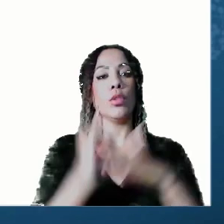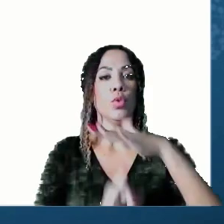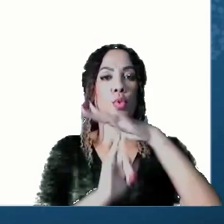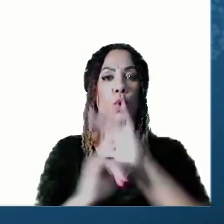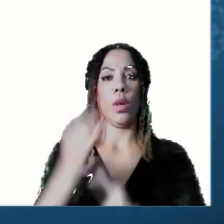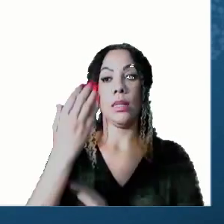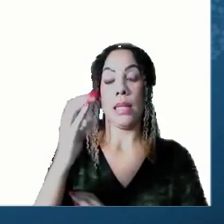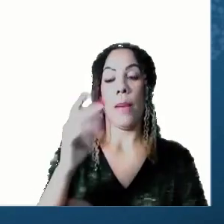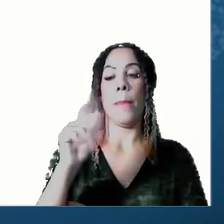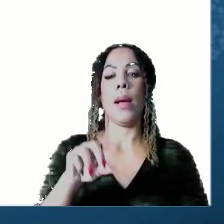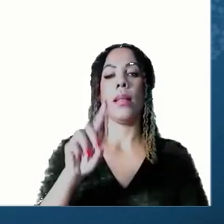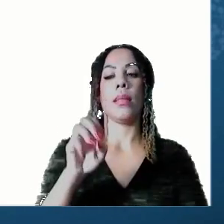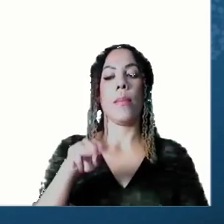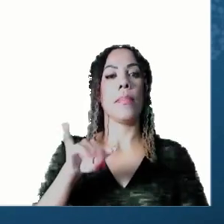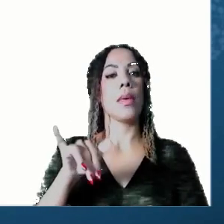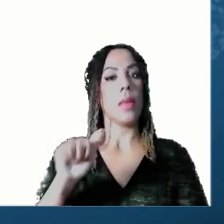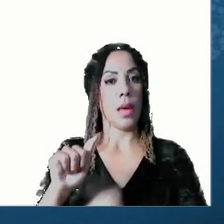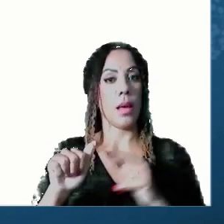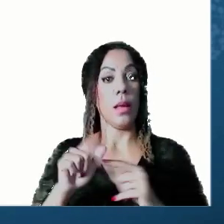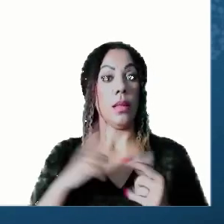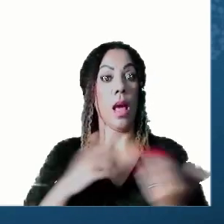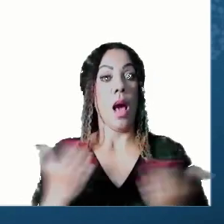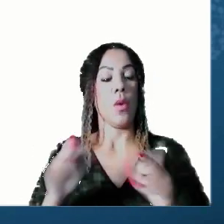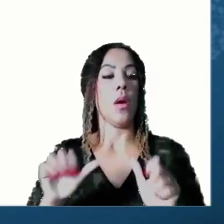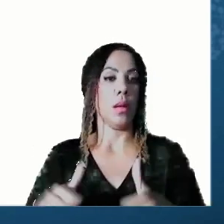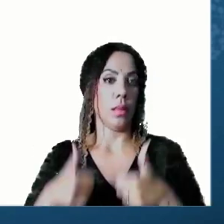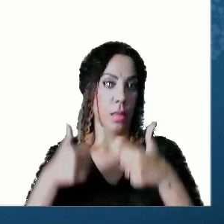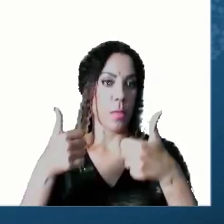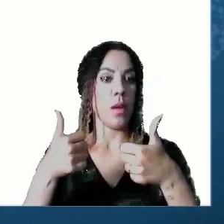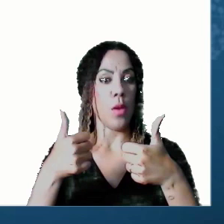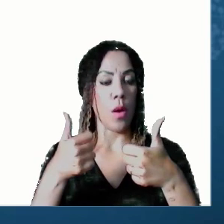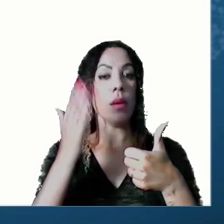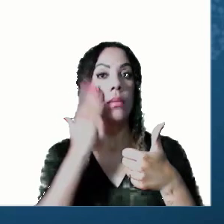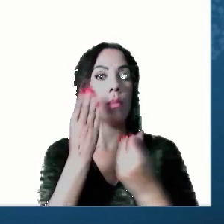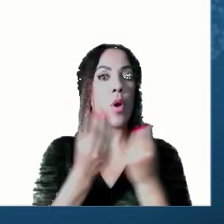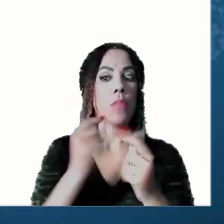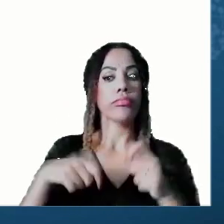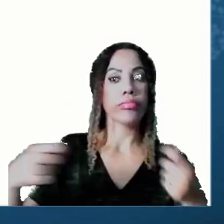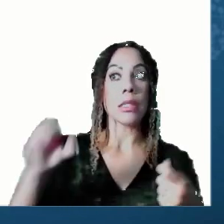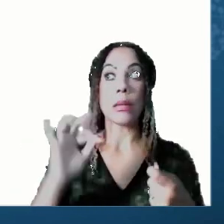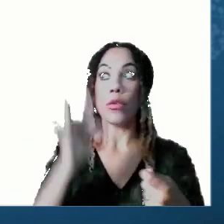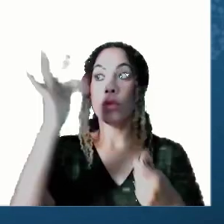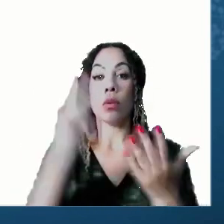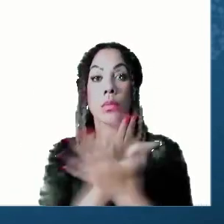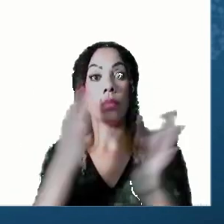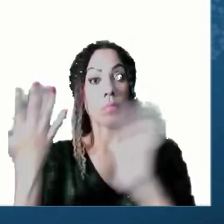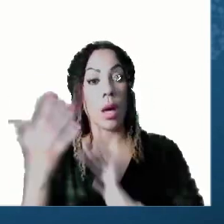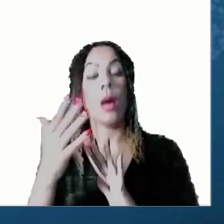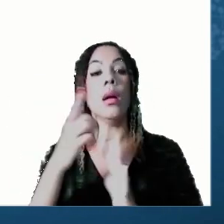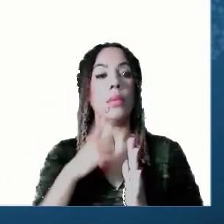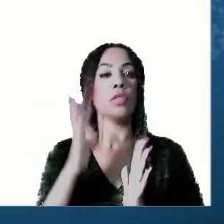de Pandemia, que está numa melhor posição agora para lidar com pandemias futuras, não apenas com medicamentos